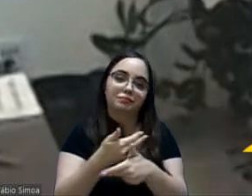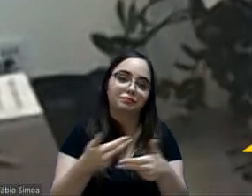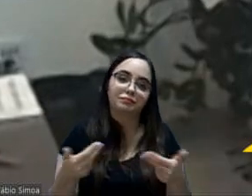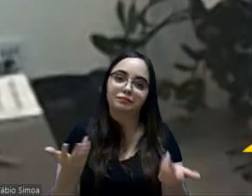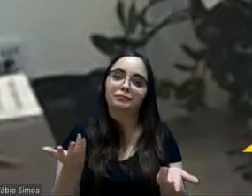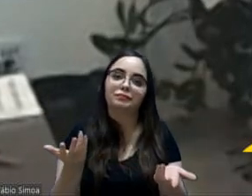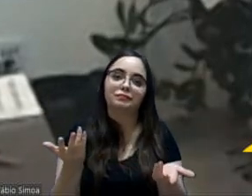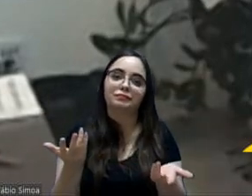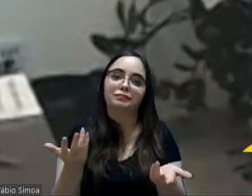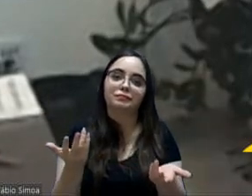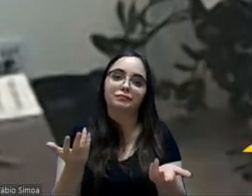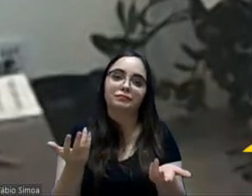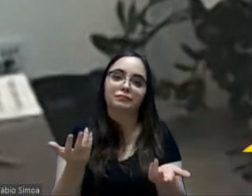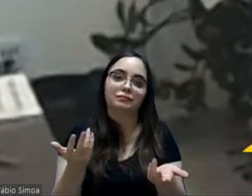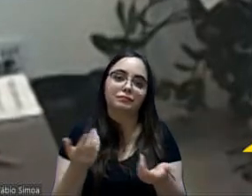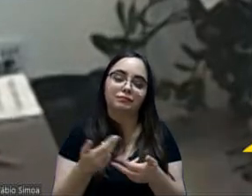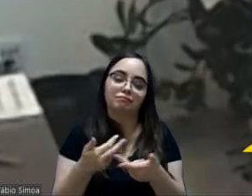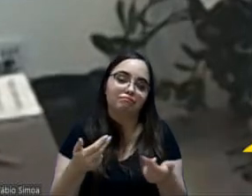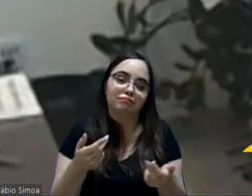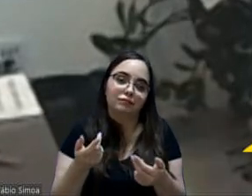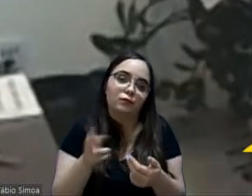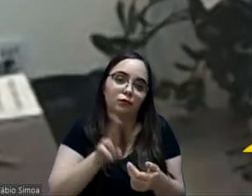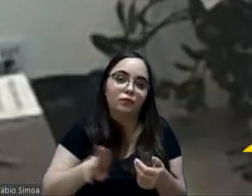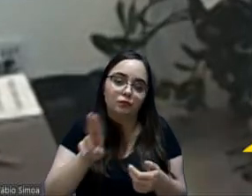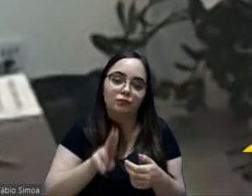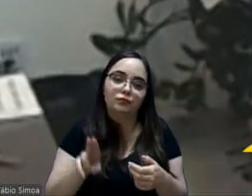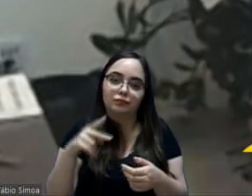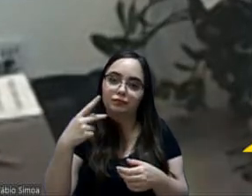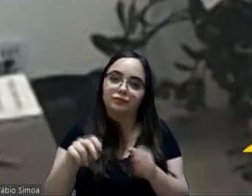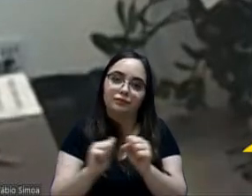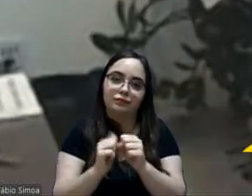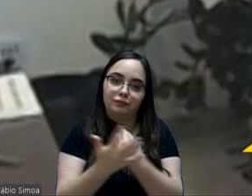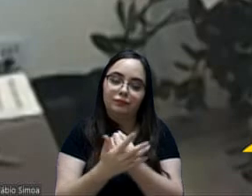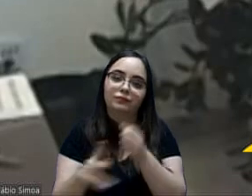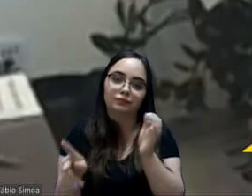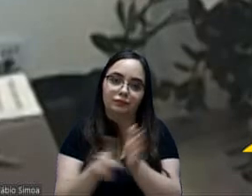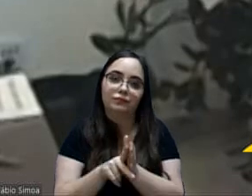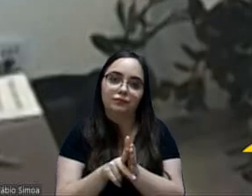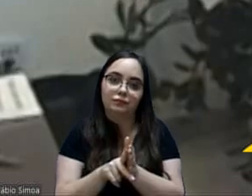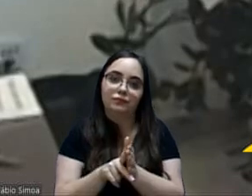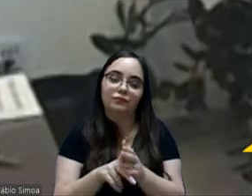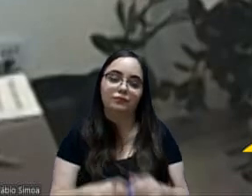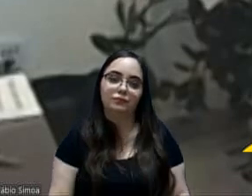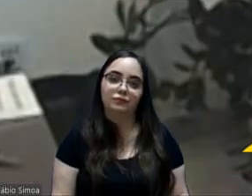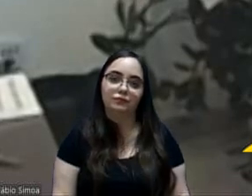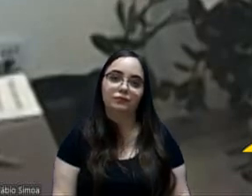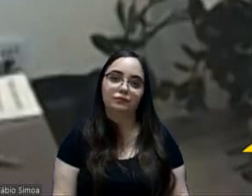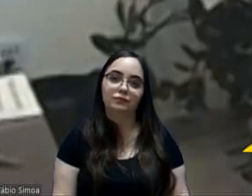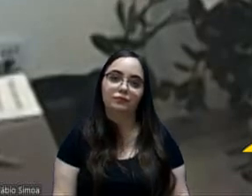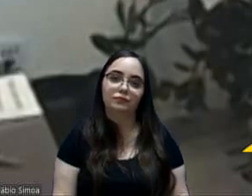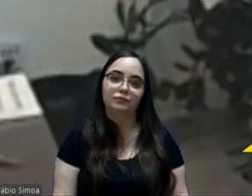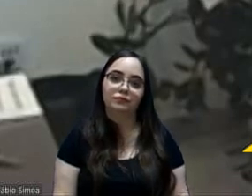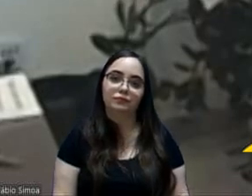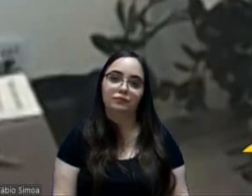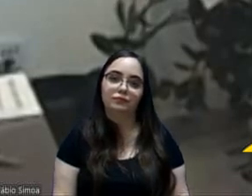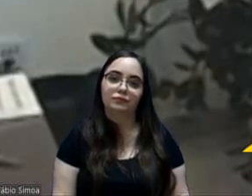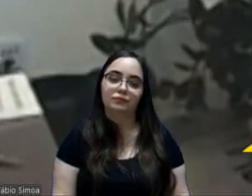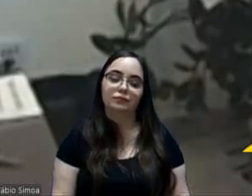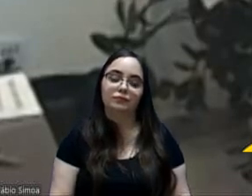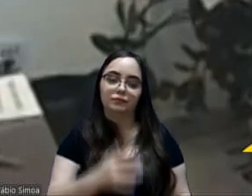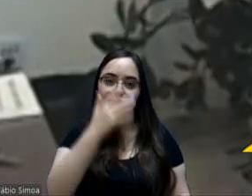Vai para ser feito nessa, né, o vereador João Donizete, para técnicos fazer